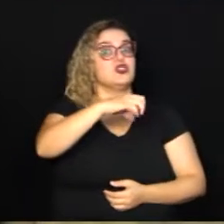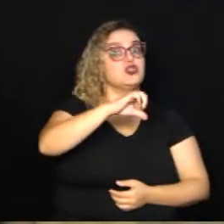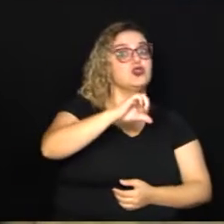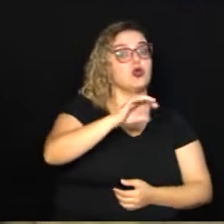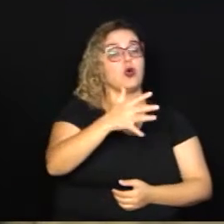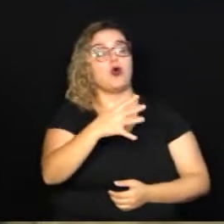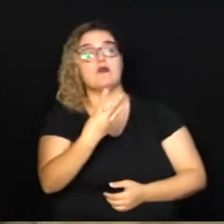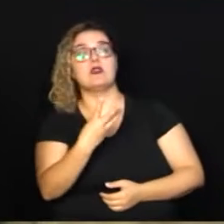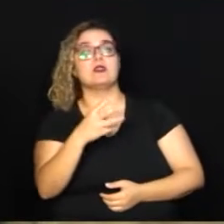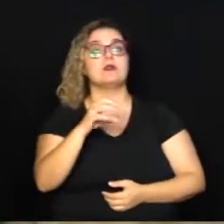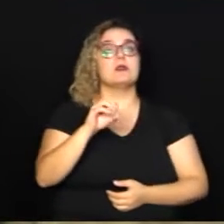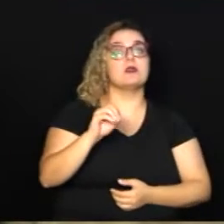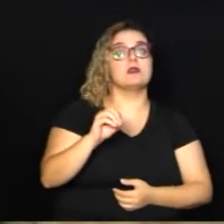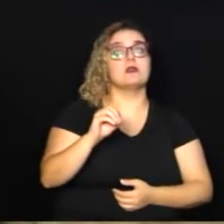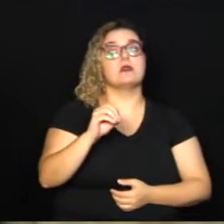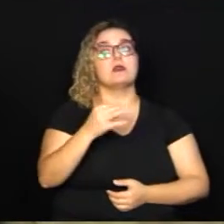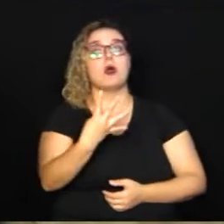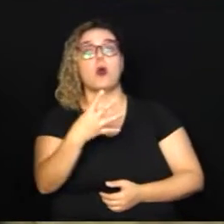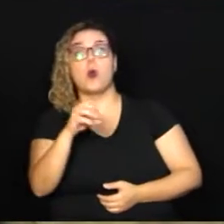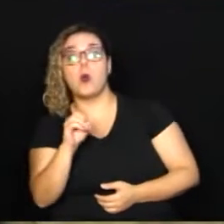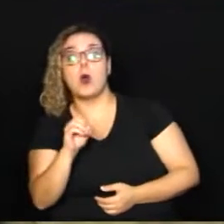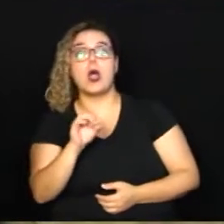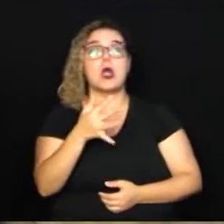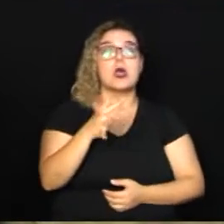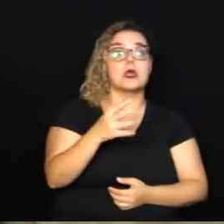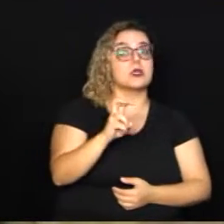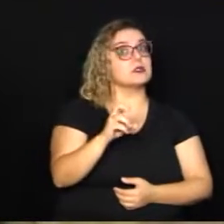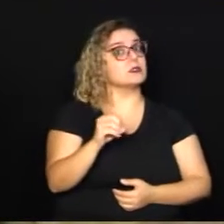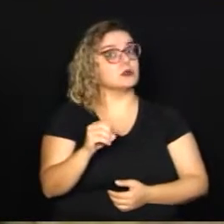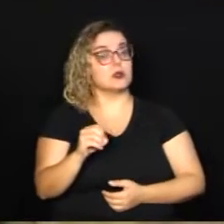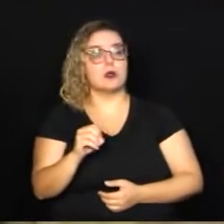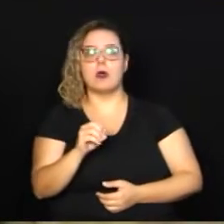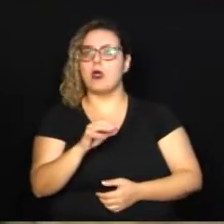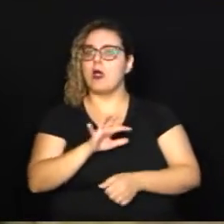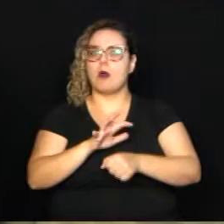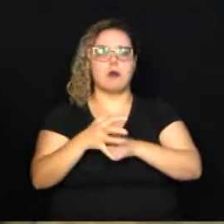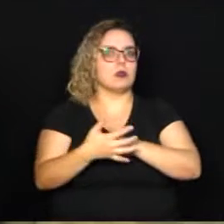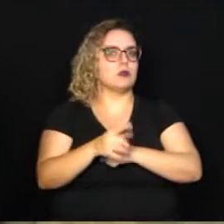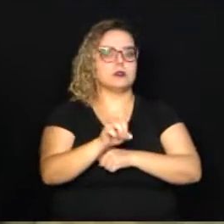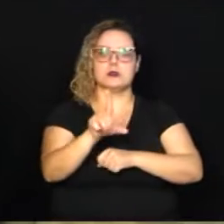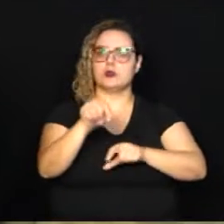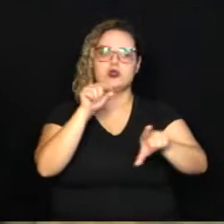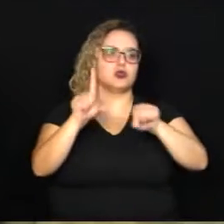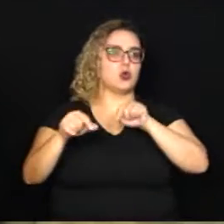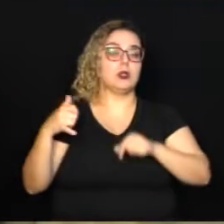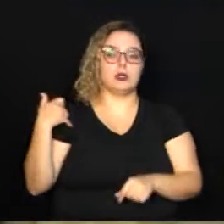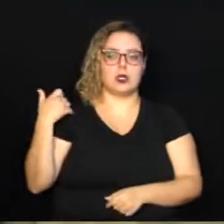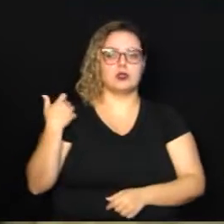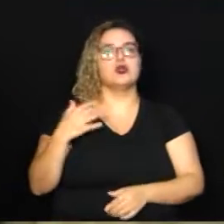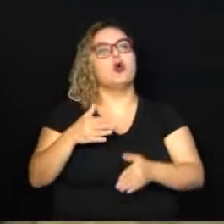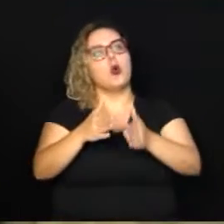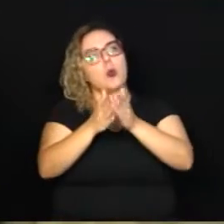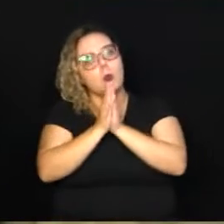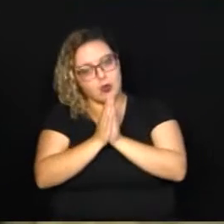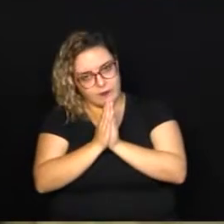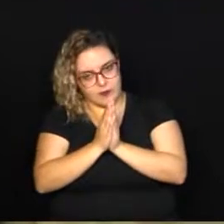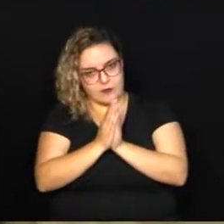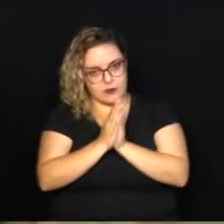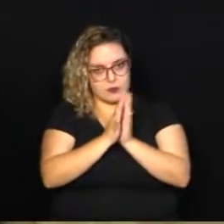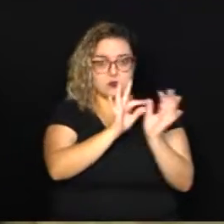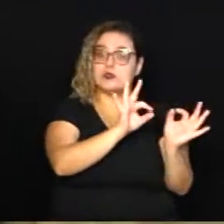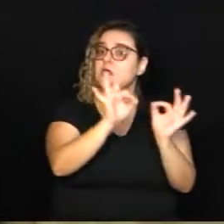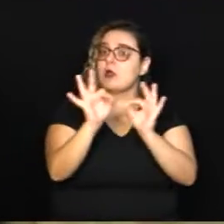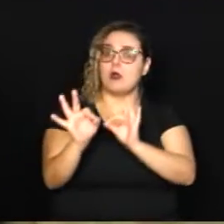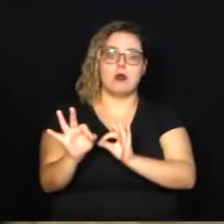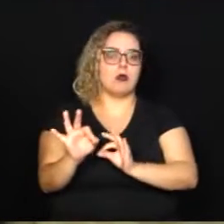dos 50. Então, é uma doença que não escolhe faixa etária. Então, por favor, você que está nos acompanhando, não